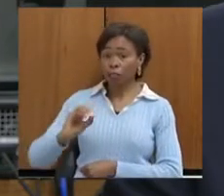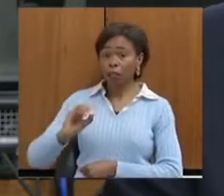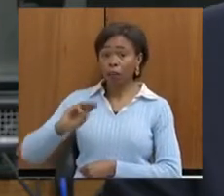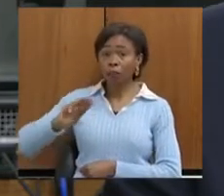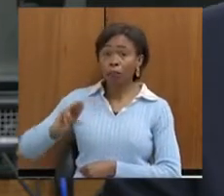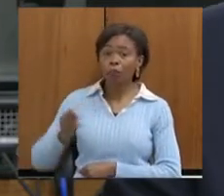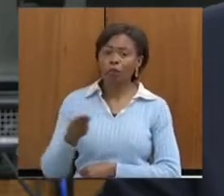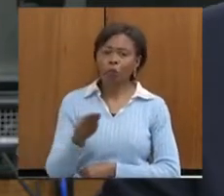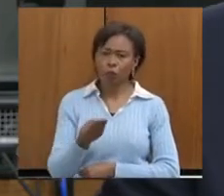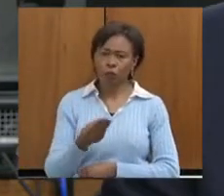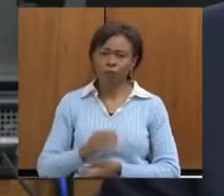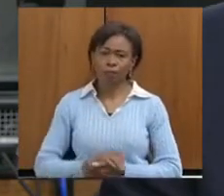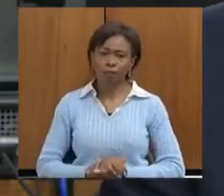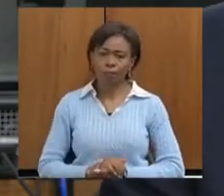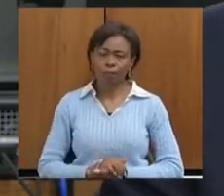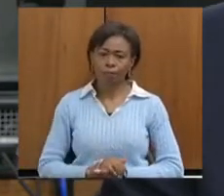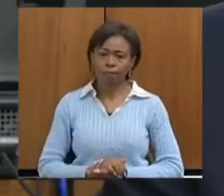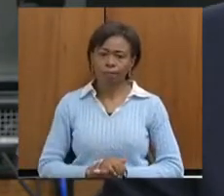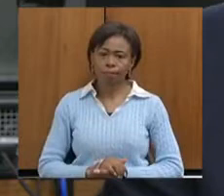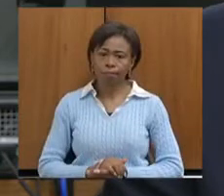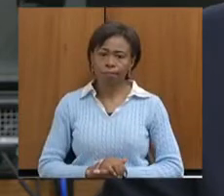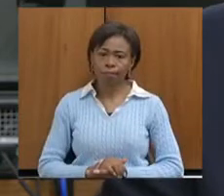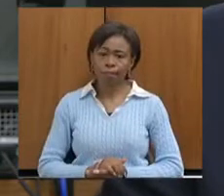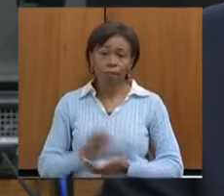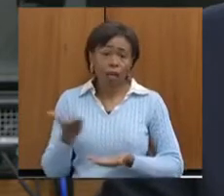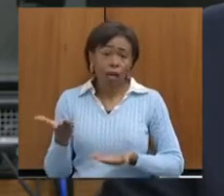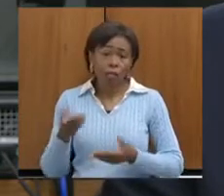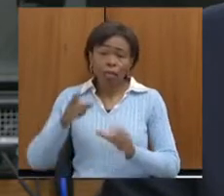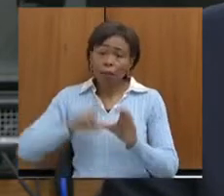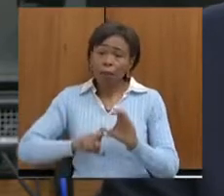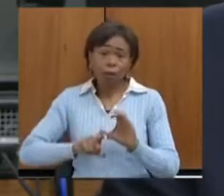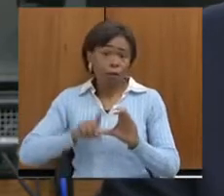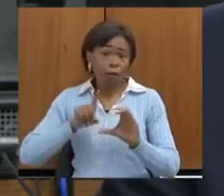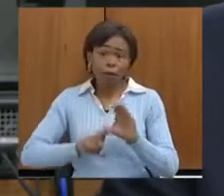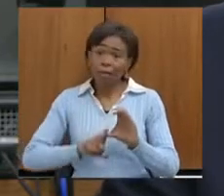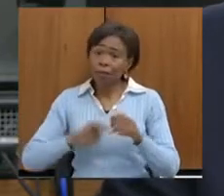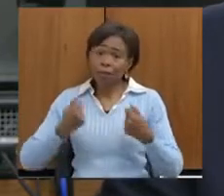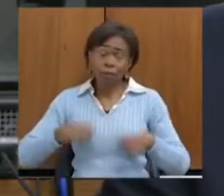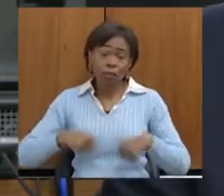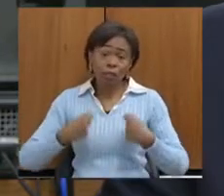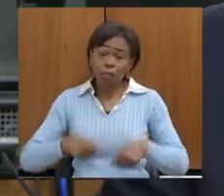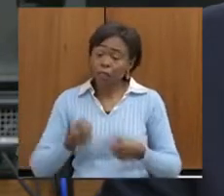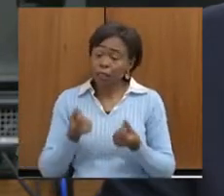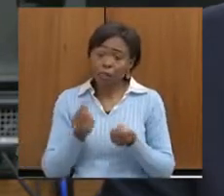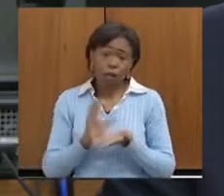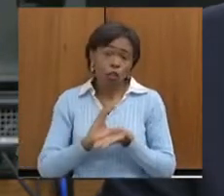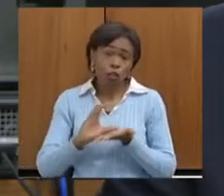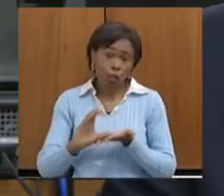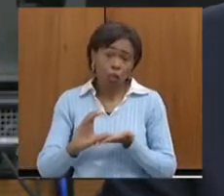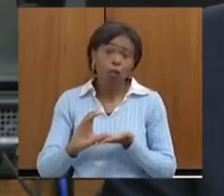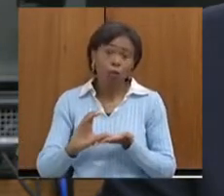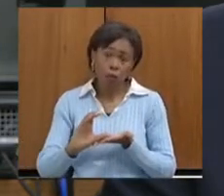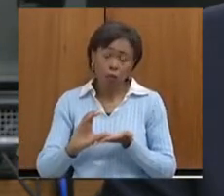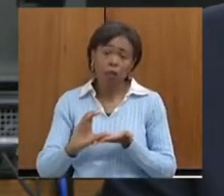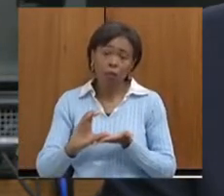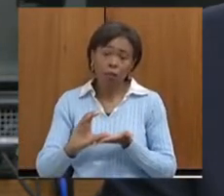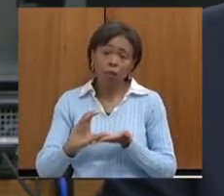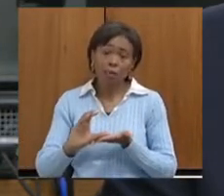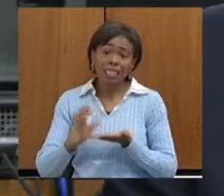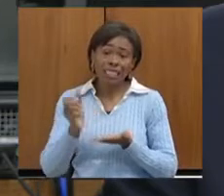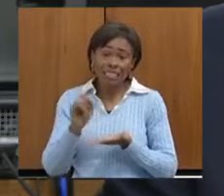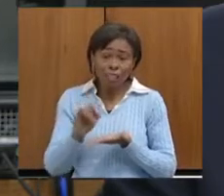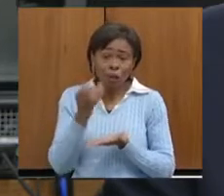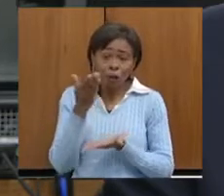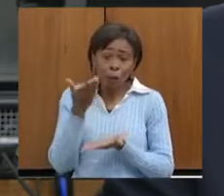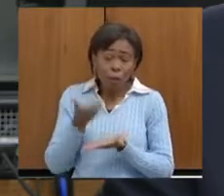isso a torna muito dependente desses recursos EA perda de uma mineradora para Mariana pode significar muita coisa